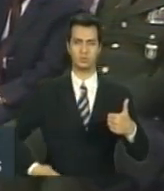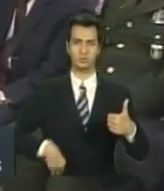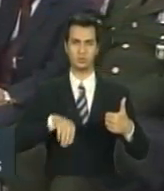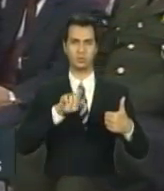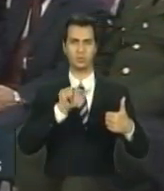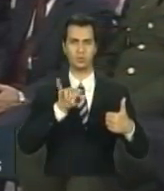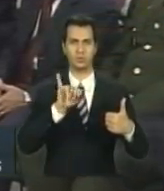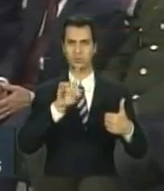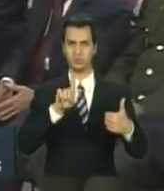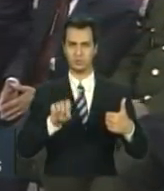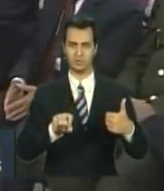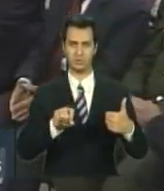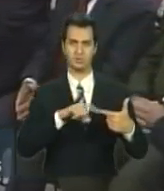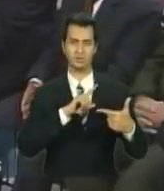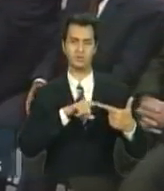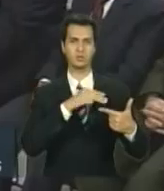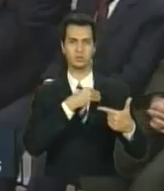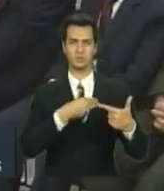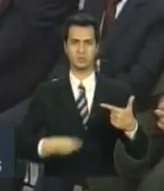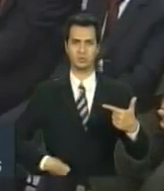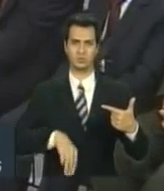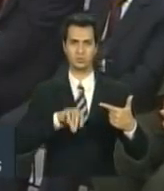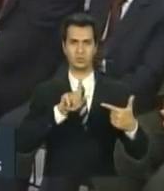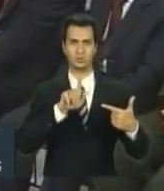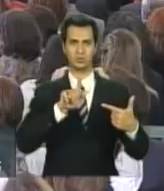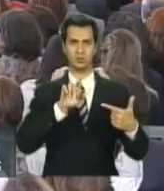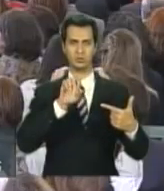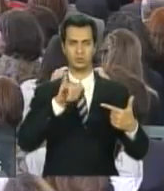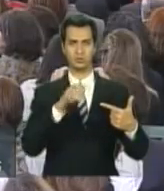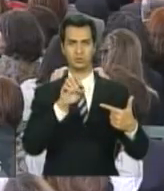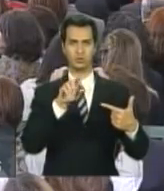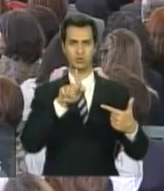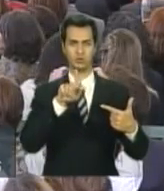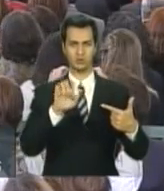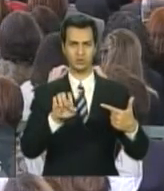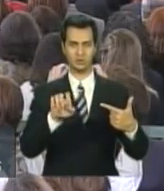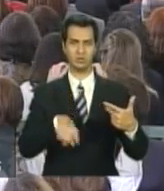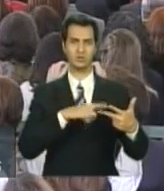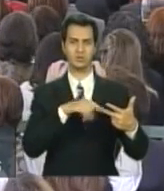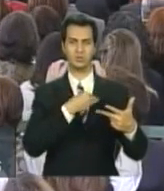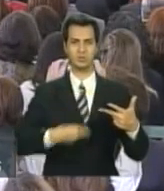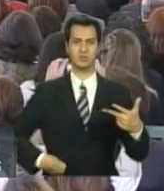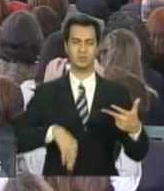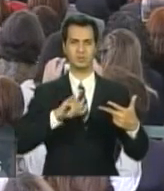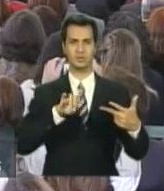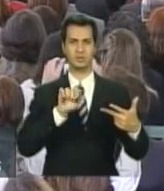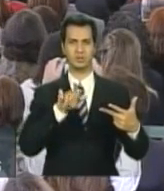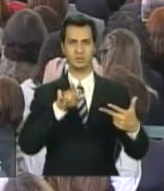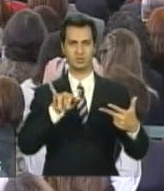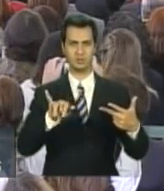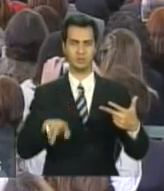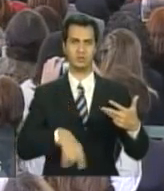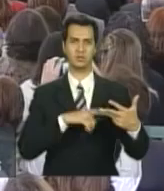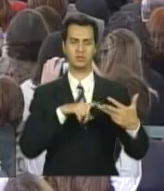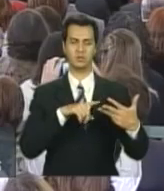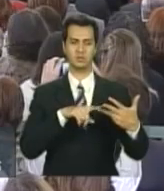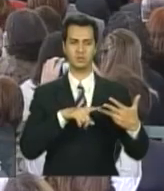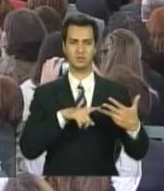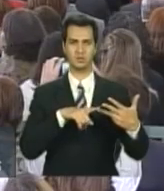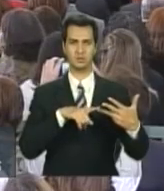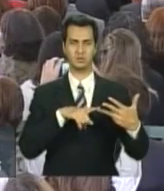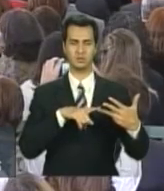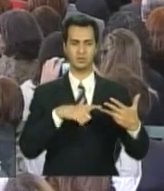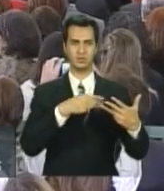Adams, advogado-geral da União, Jorge Age, da Controladoria-Geral, e Deli Salvato, da Secretaria de